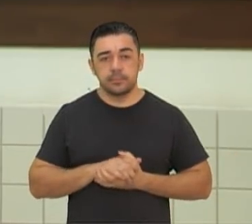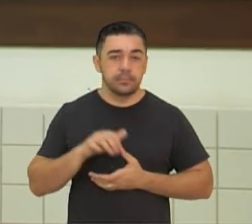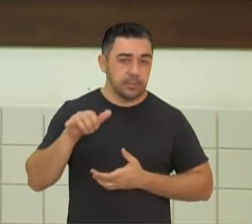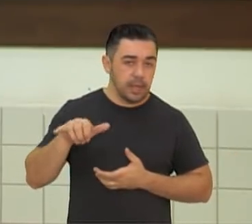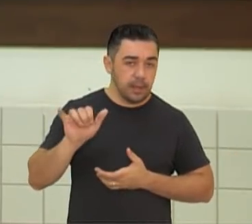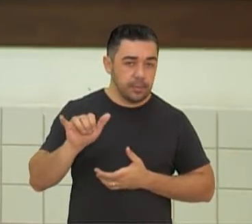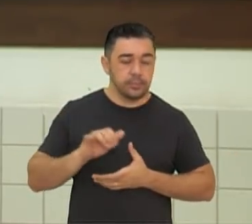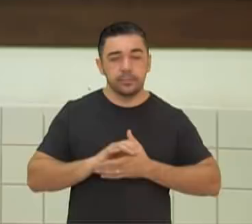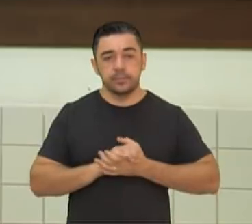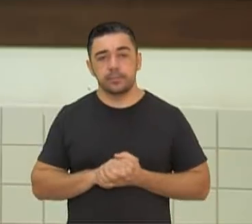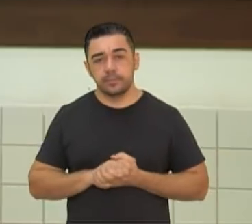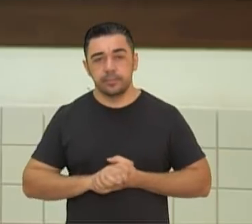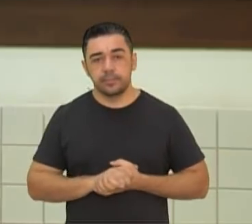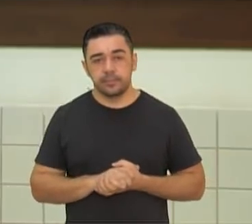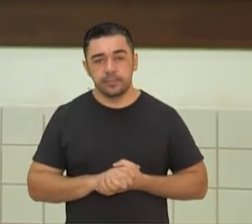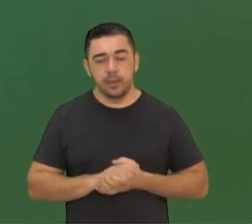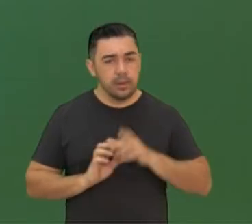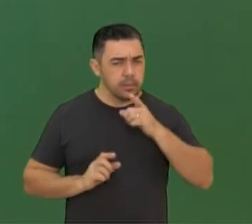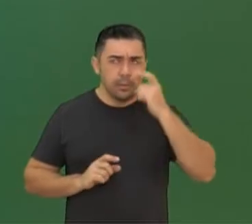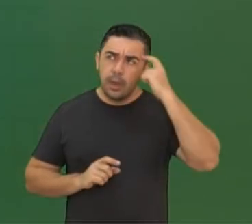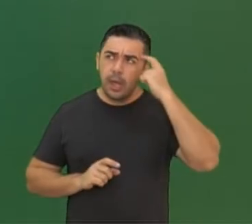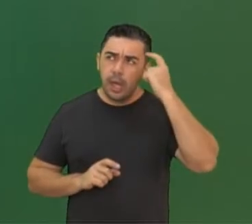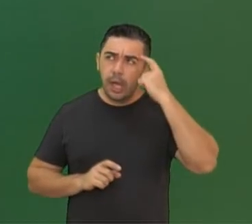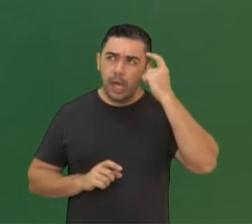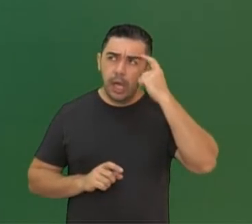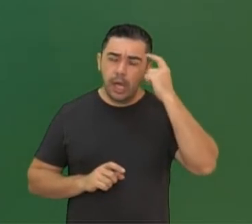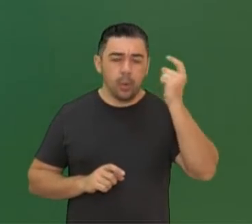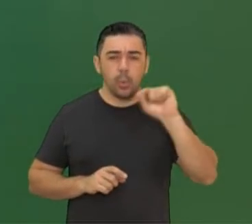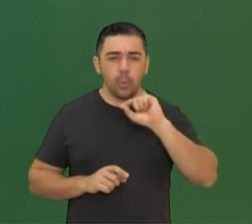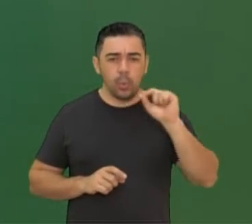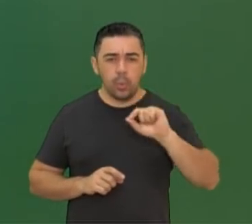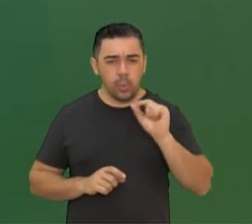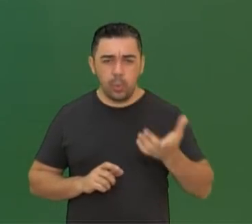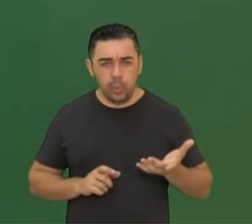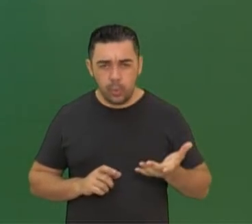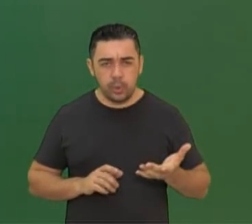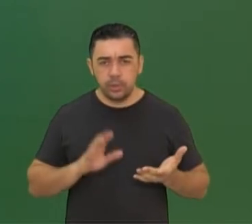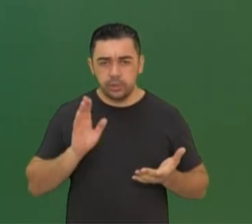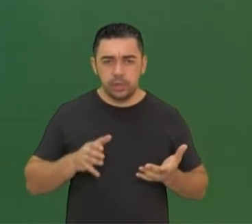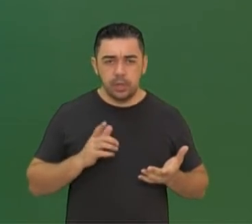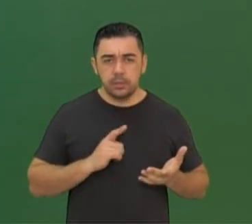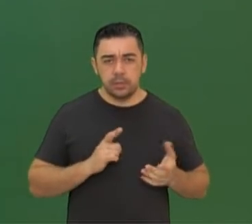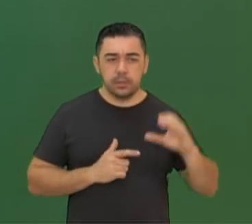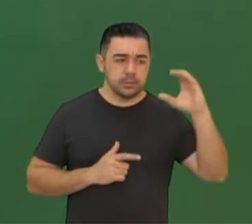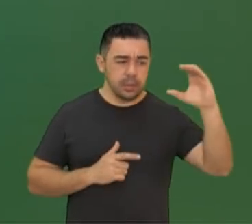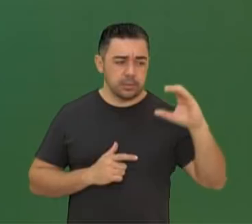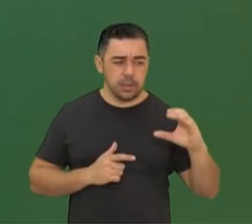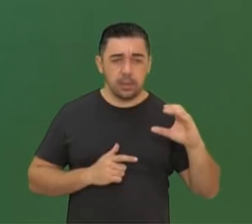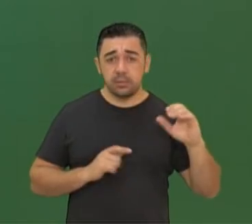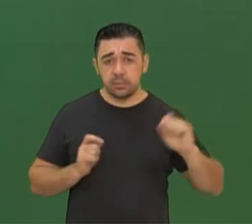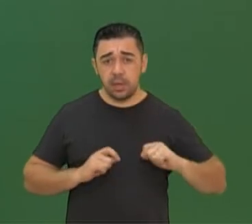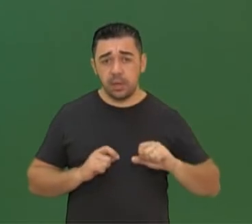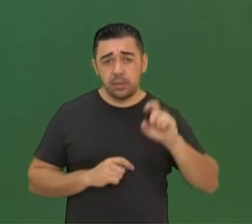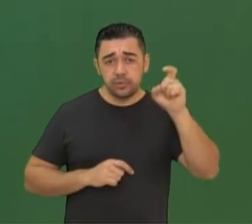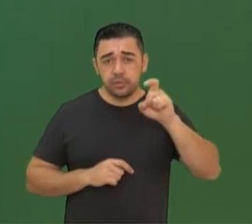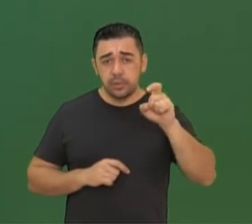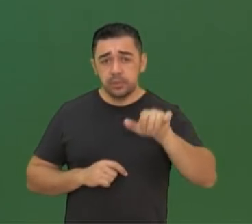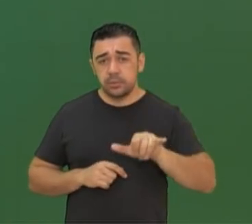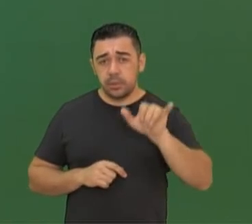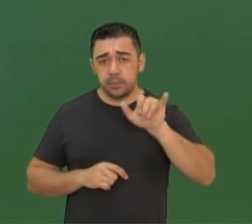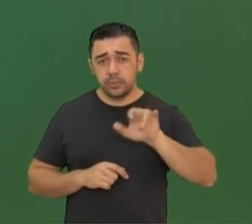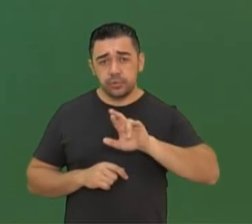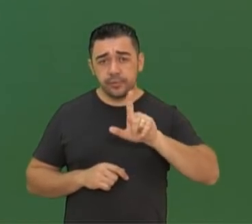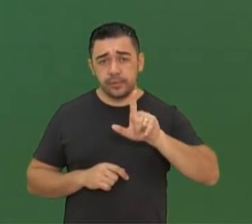de Y. Para você que ficou pensando, o que eu ia fazer, já que as duas palavras tinham a mesma inicial, usei duas letras